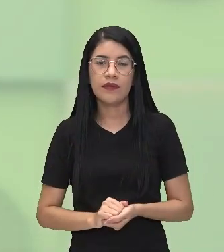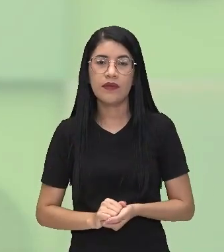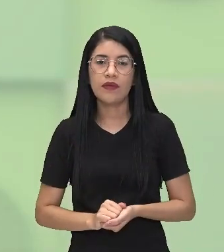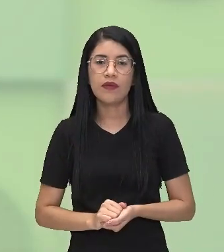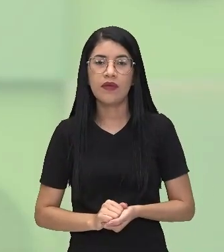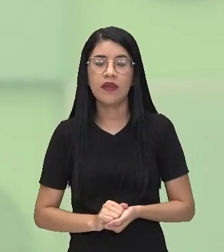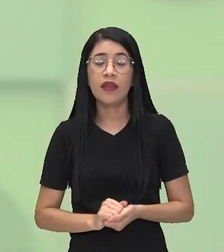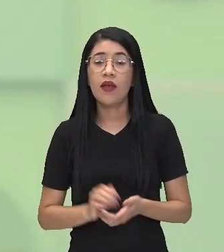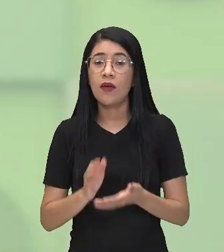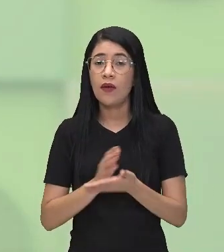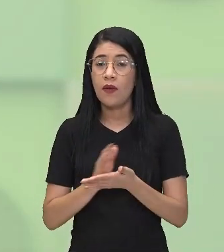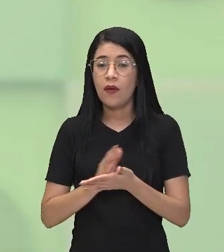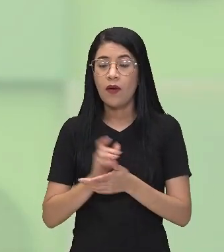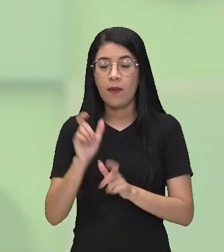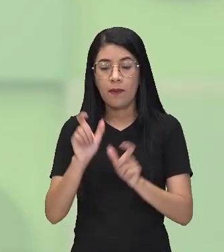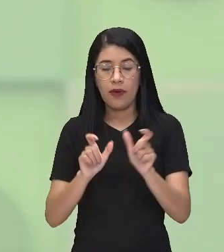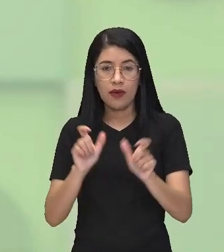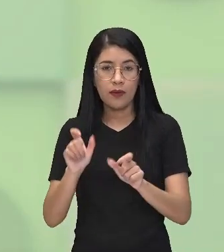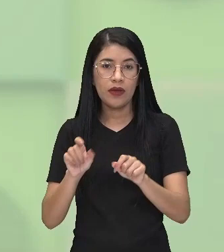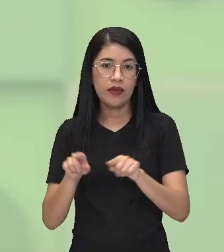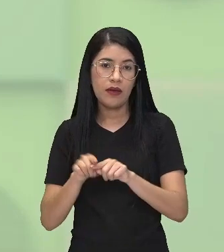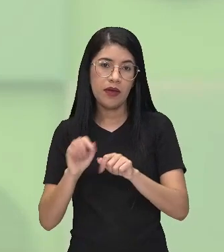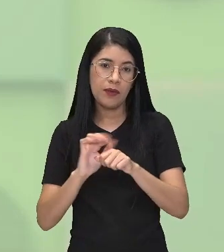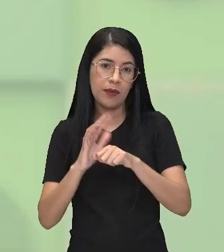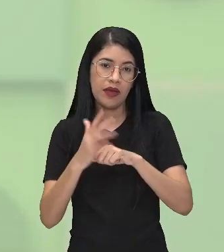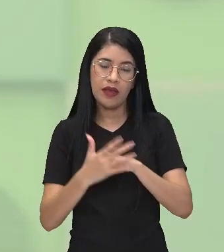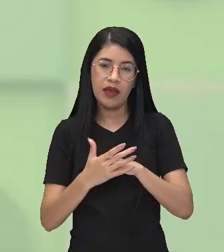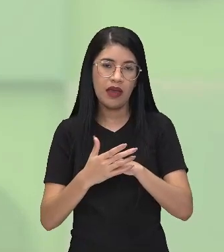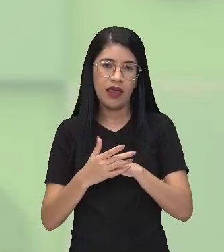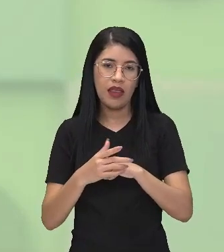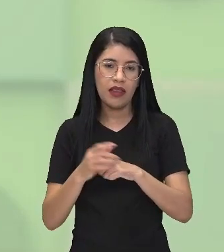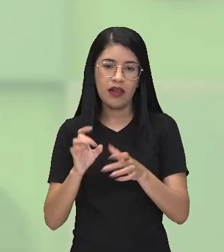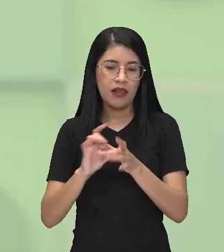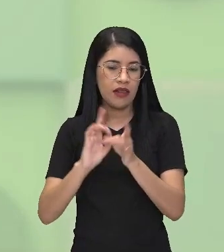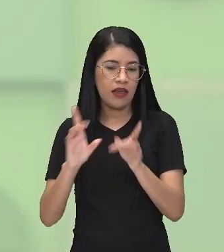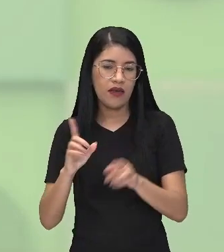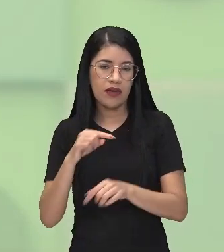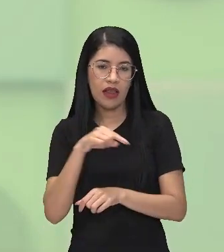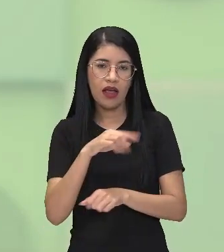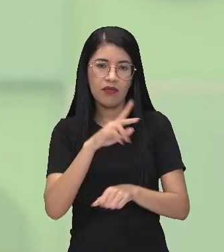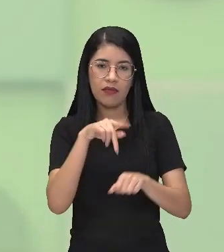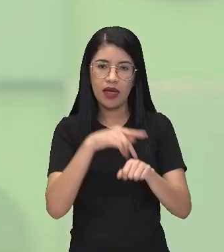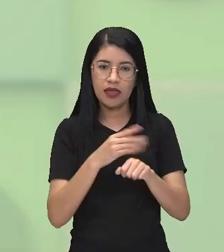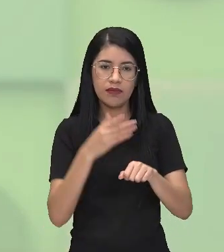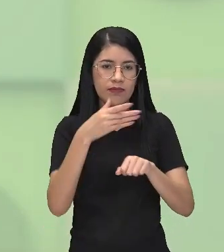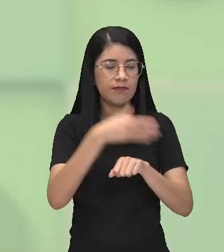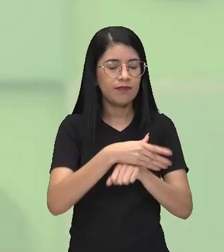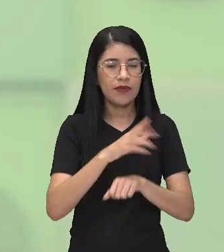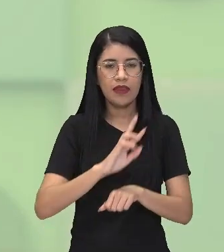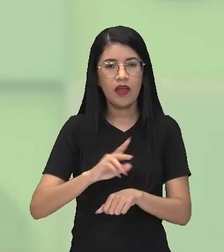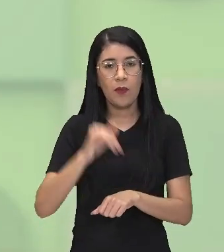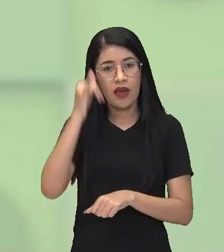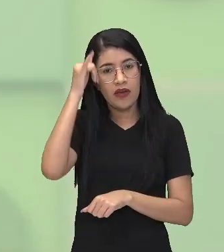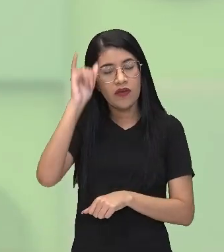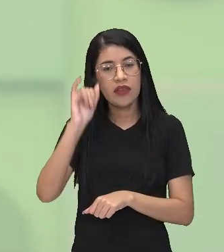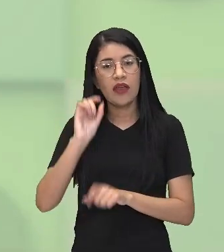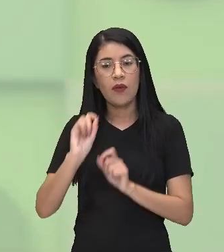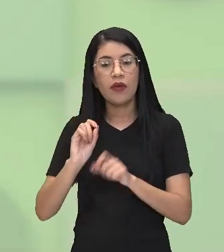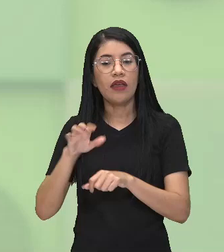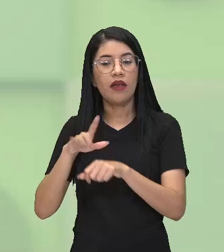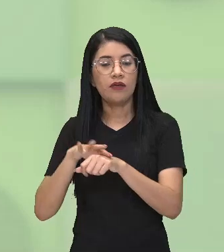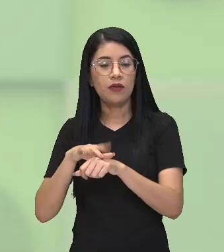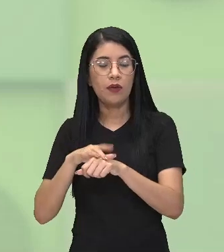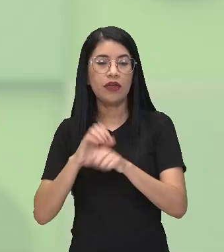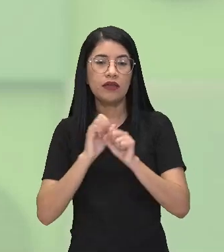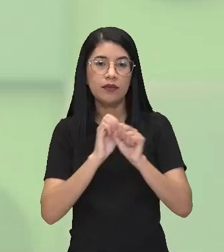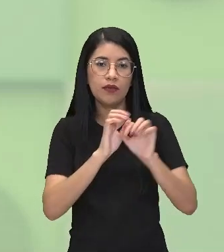na pandemia, não foram autorizadas a entrar em outros países para poder não levar aquele micro-organismo